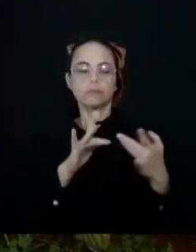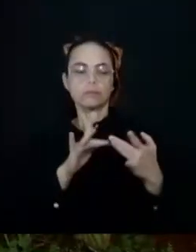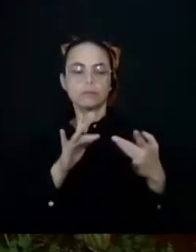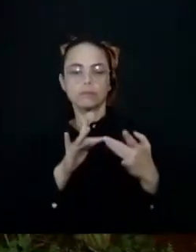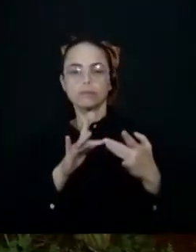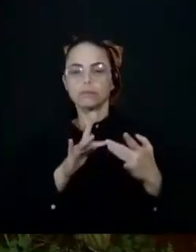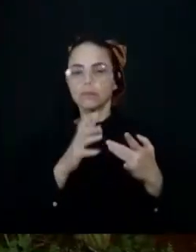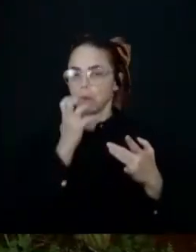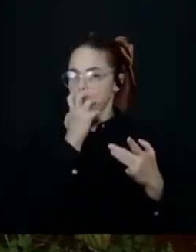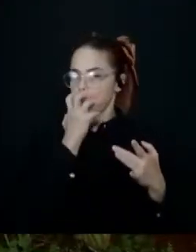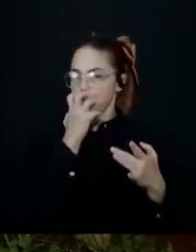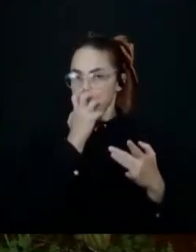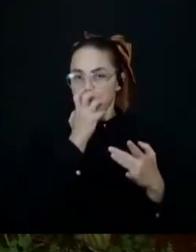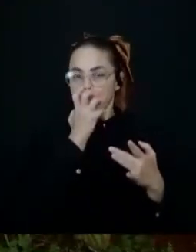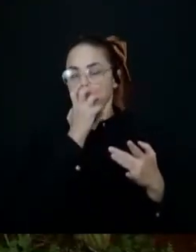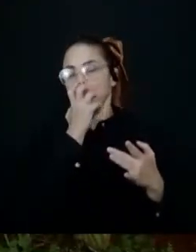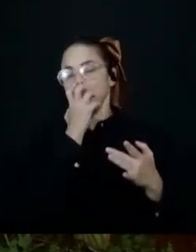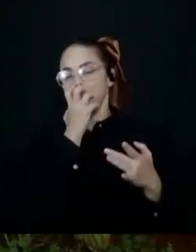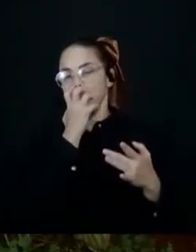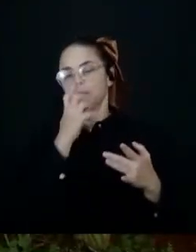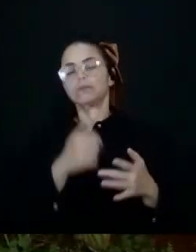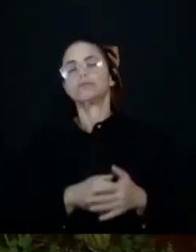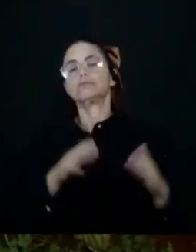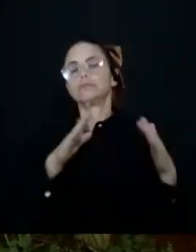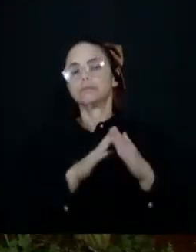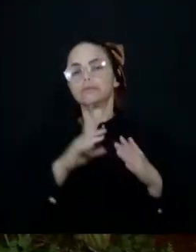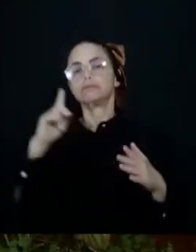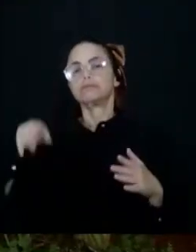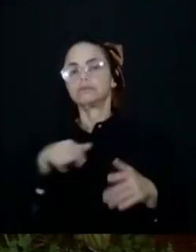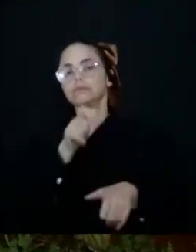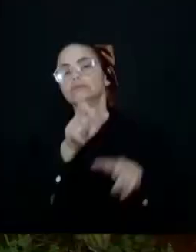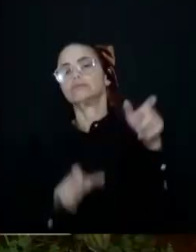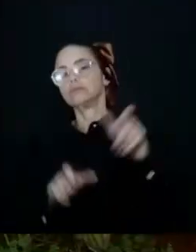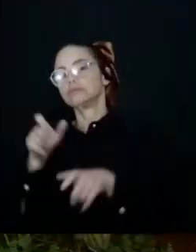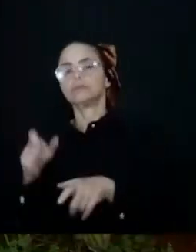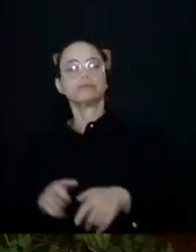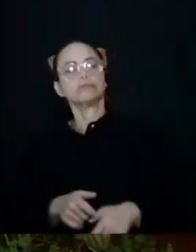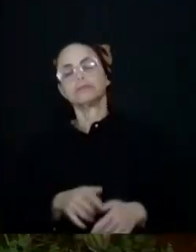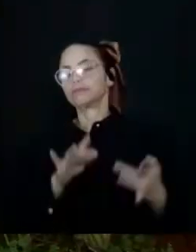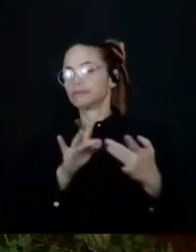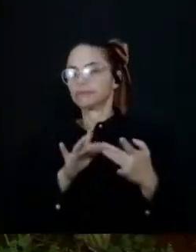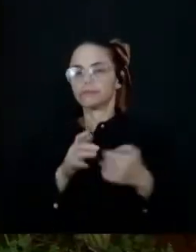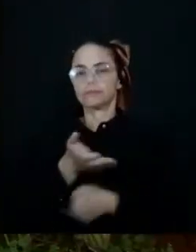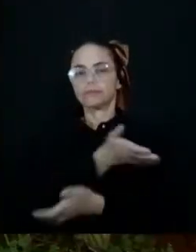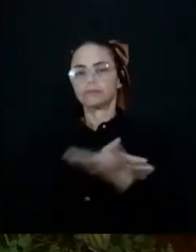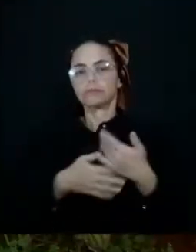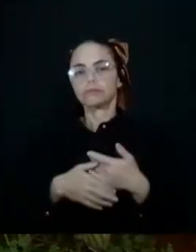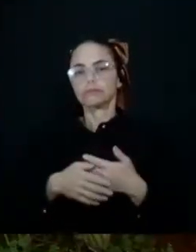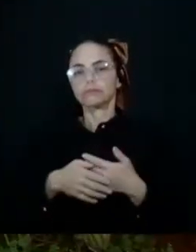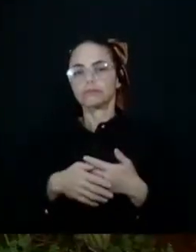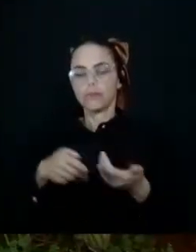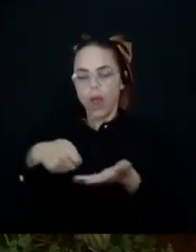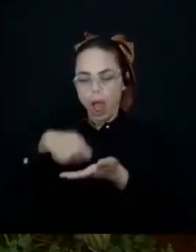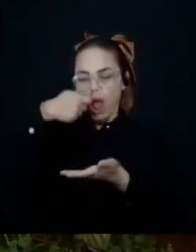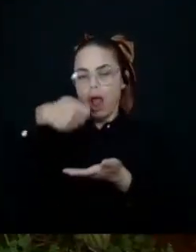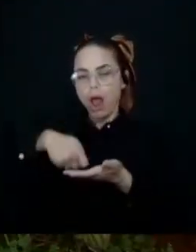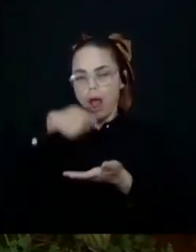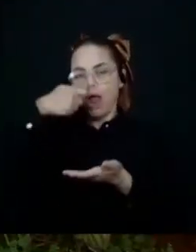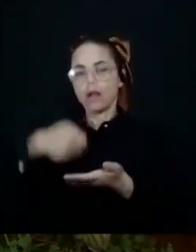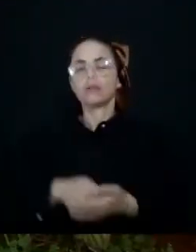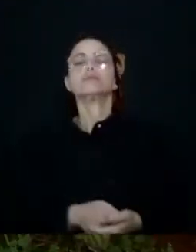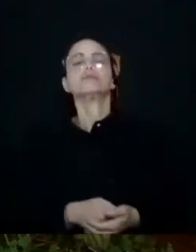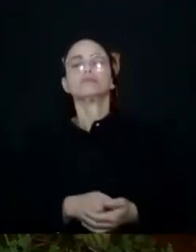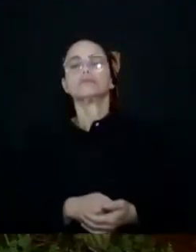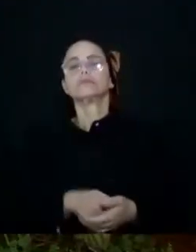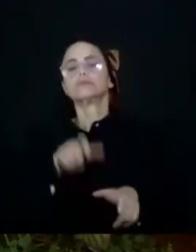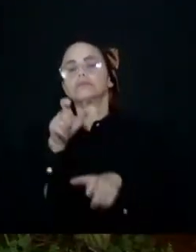dela, né? E se ela morar com outras pessoas, que ela não compartilhe objetos com essas outras pessoas,